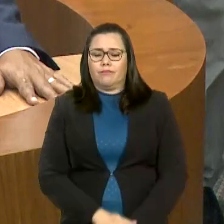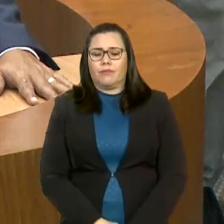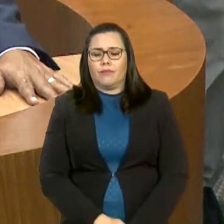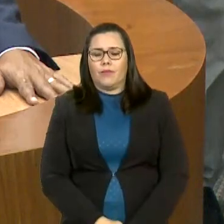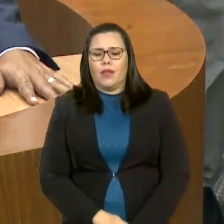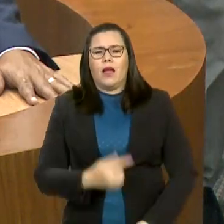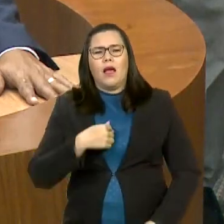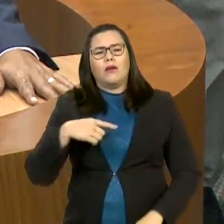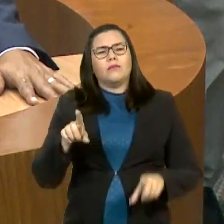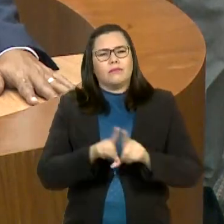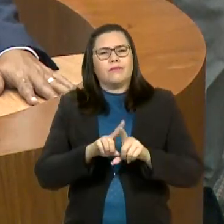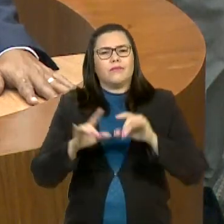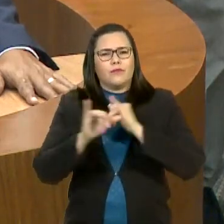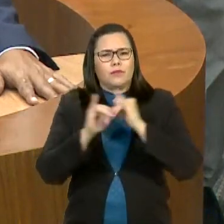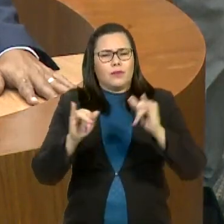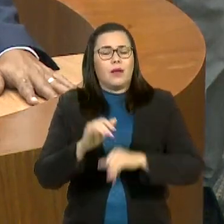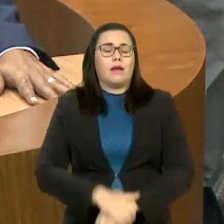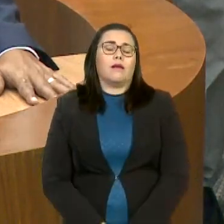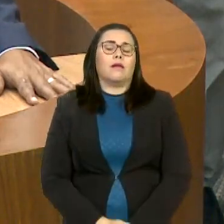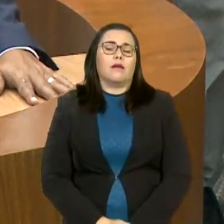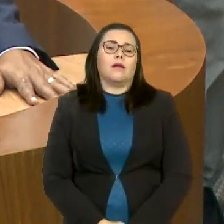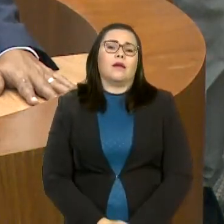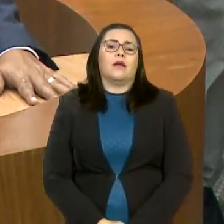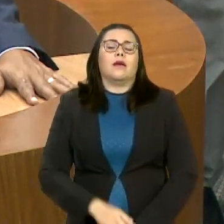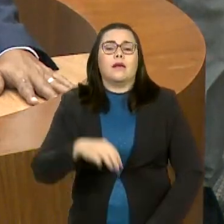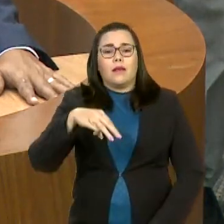asfáltica da